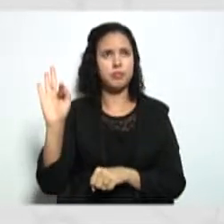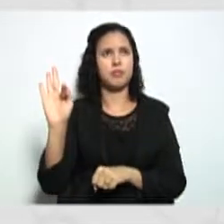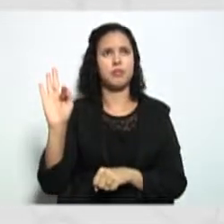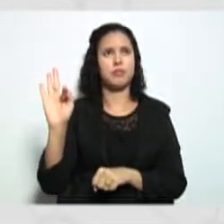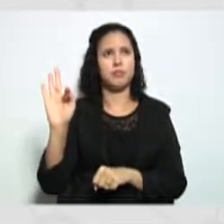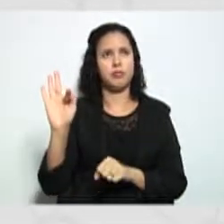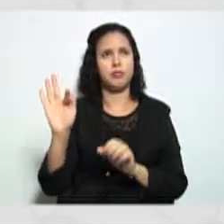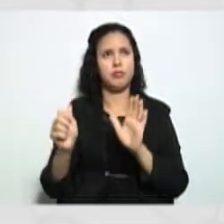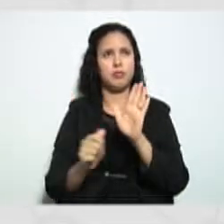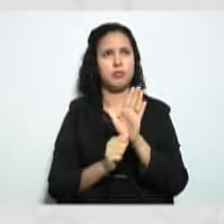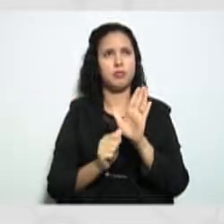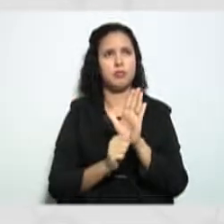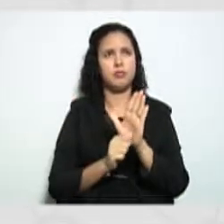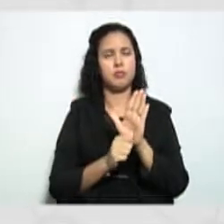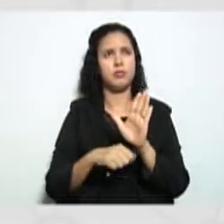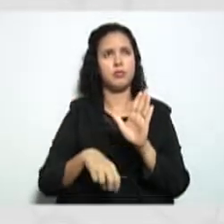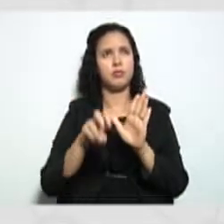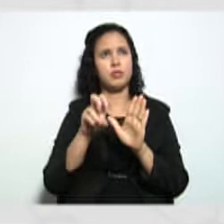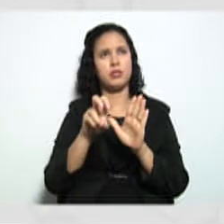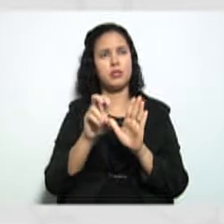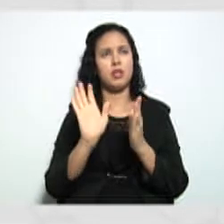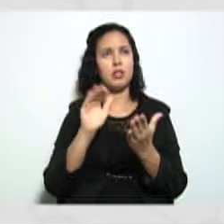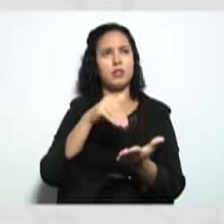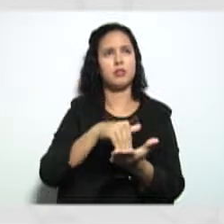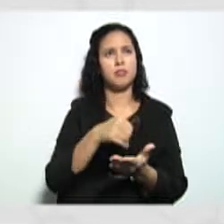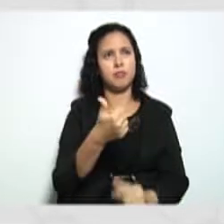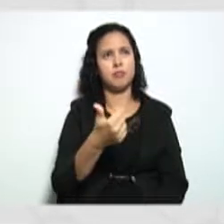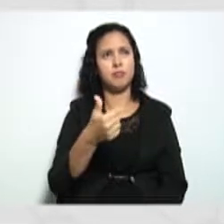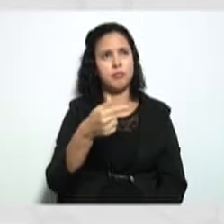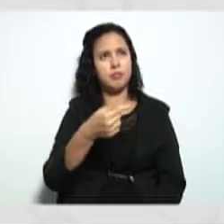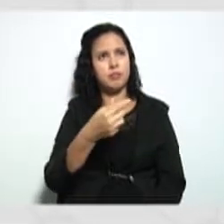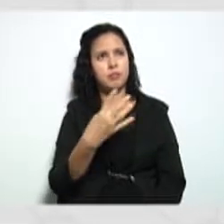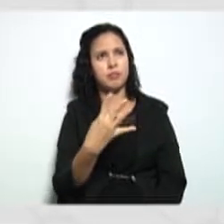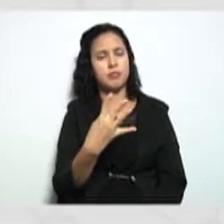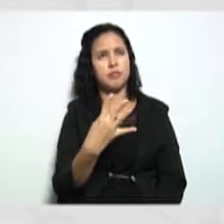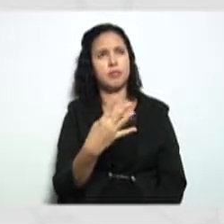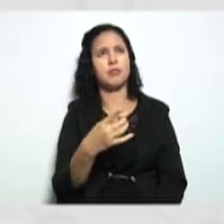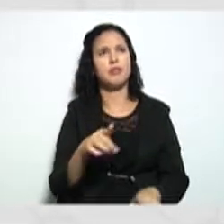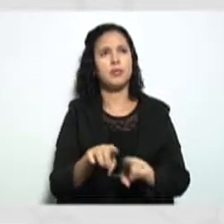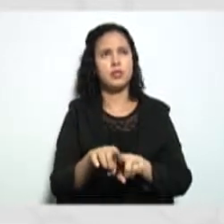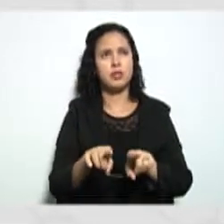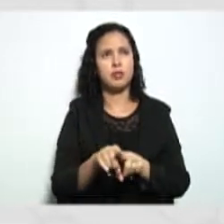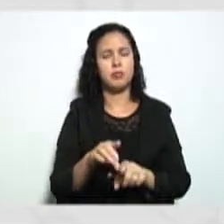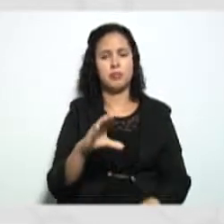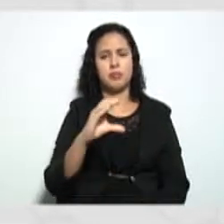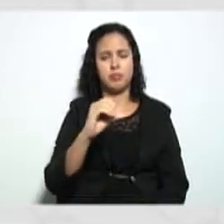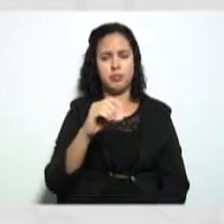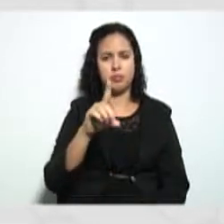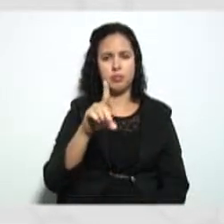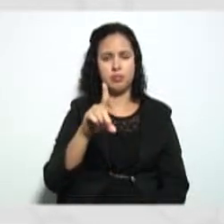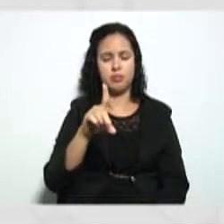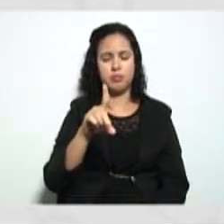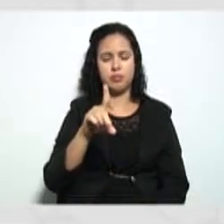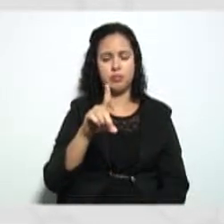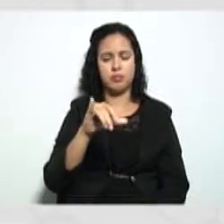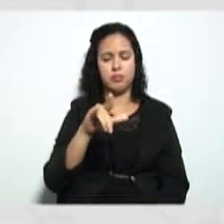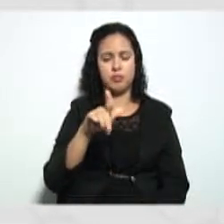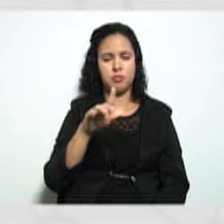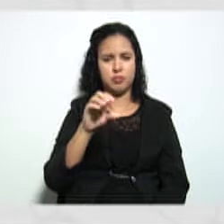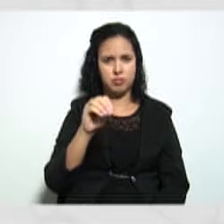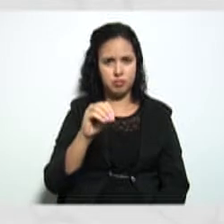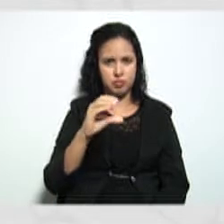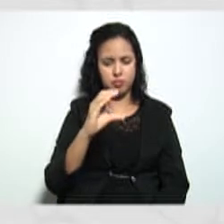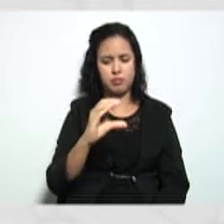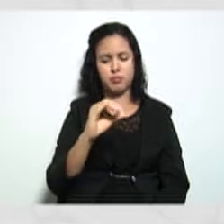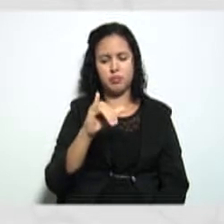até o seu artigo 174, também temos o Código Civil do Direito Brasileiro, que vai abordar essa questão das características do cooperativismo no